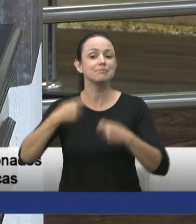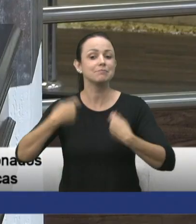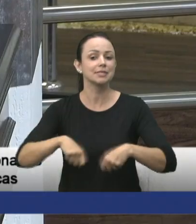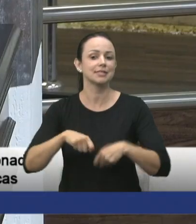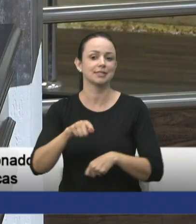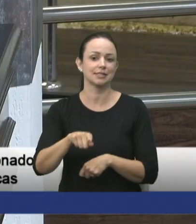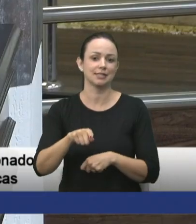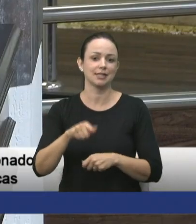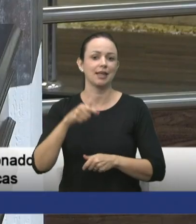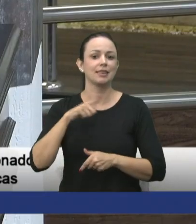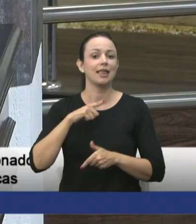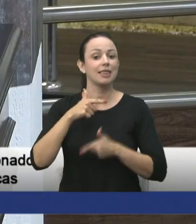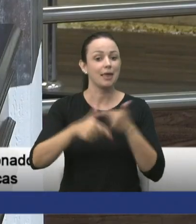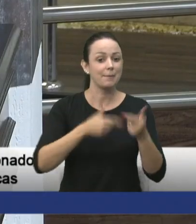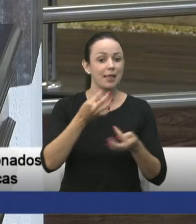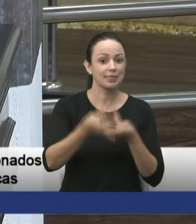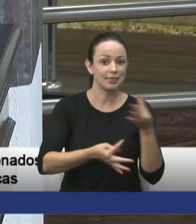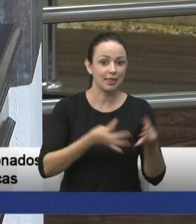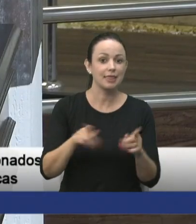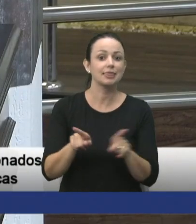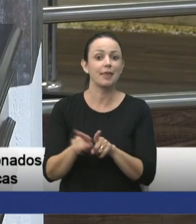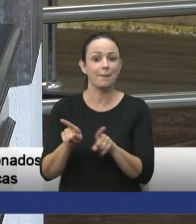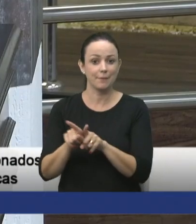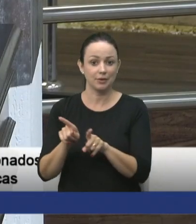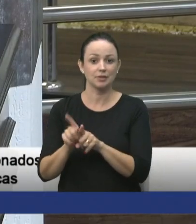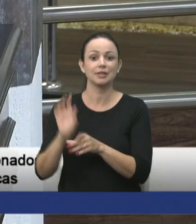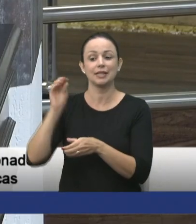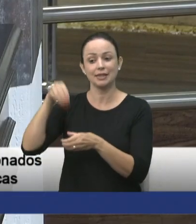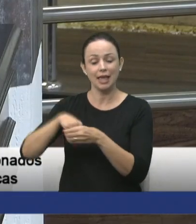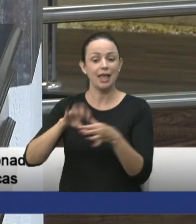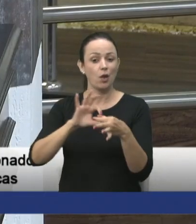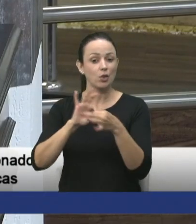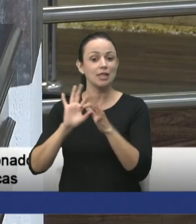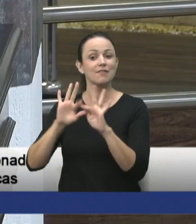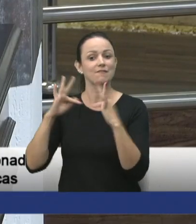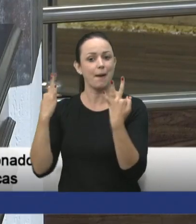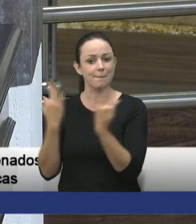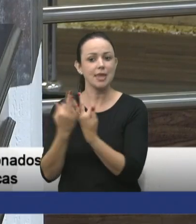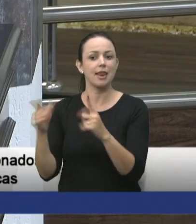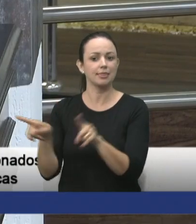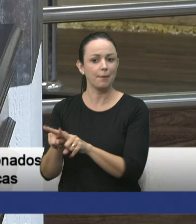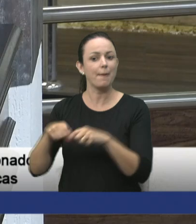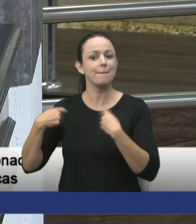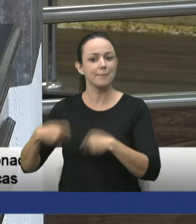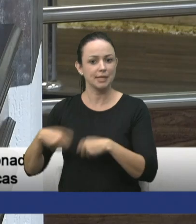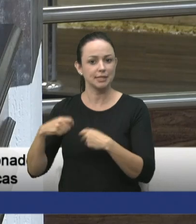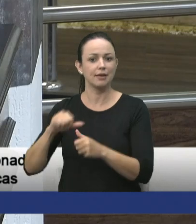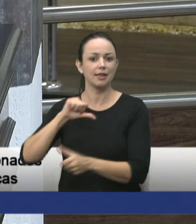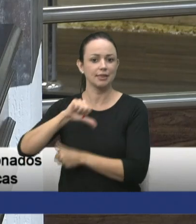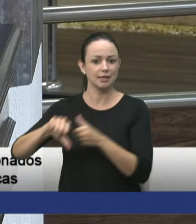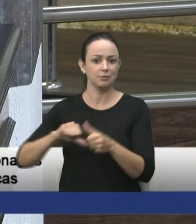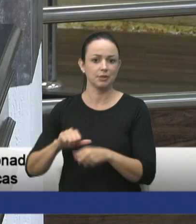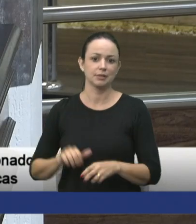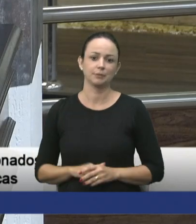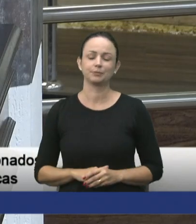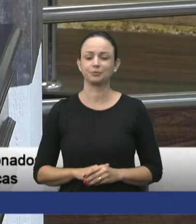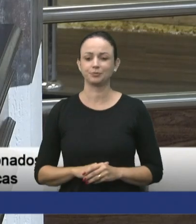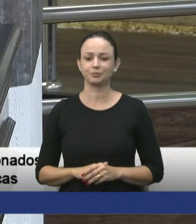trabalhe as terapias, mas que também trabalhe ali dentro do contexto familiar e que a gente faça uma transformação.